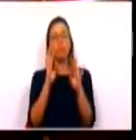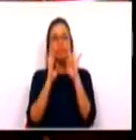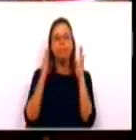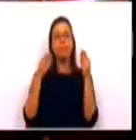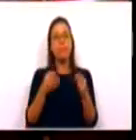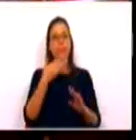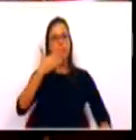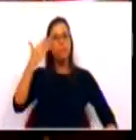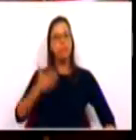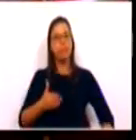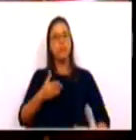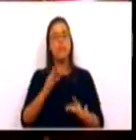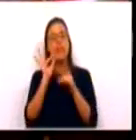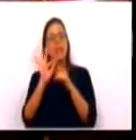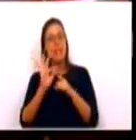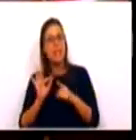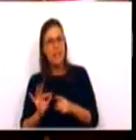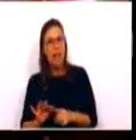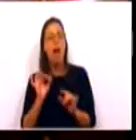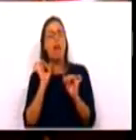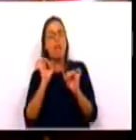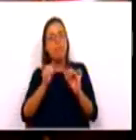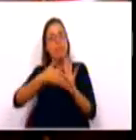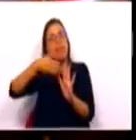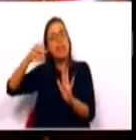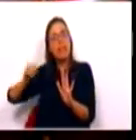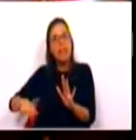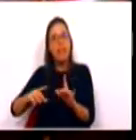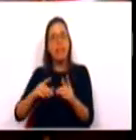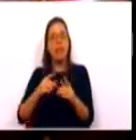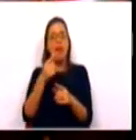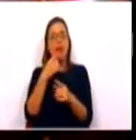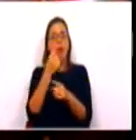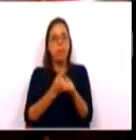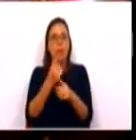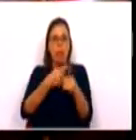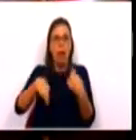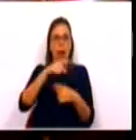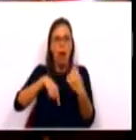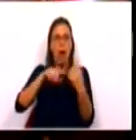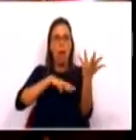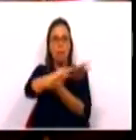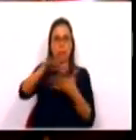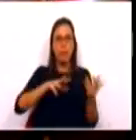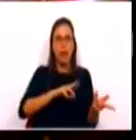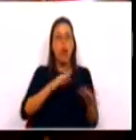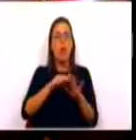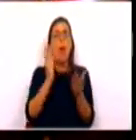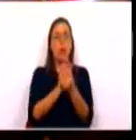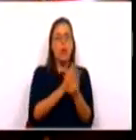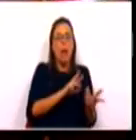atenção implacável aos detalhes, com vista à eliminação de redundâncias e entropias na tramitação